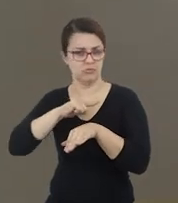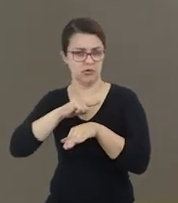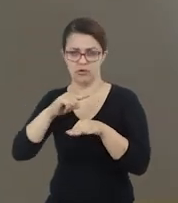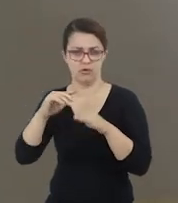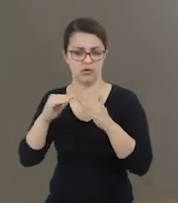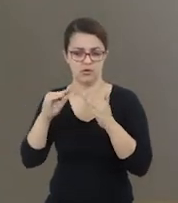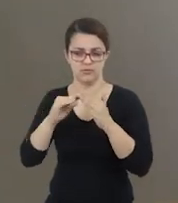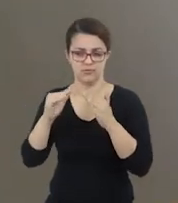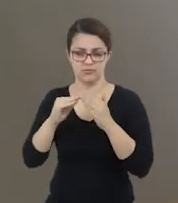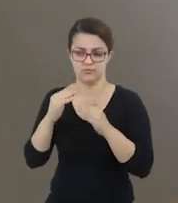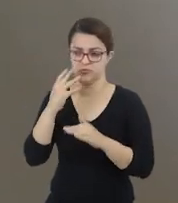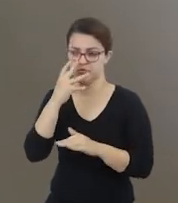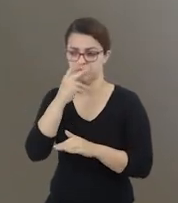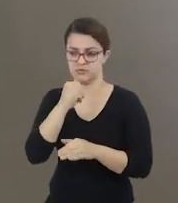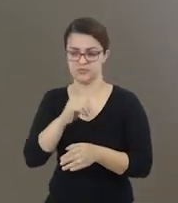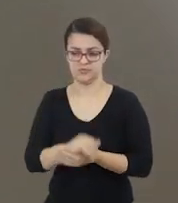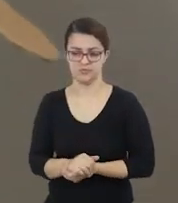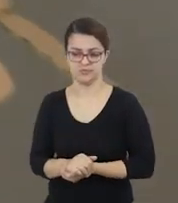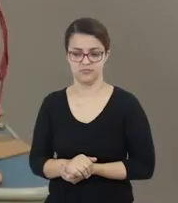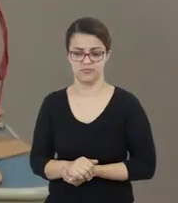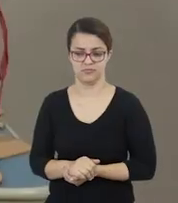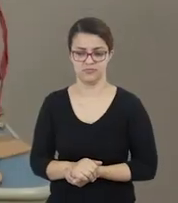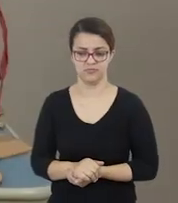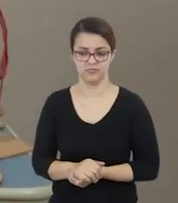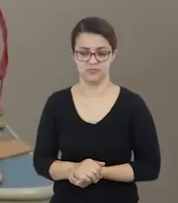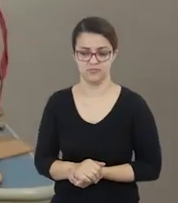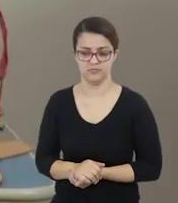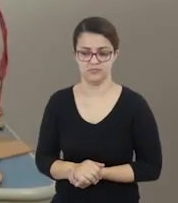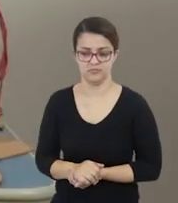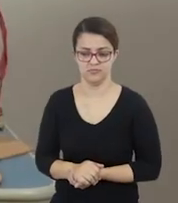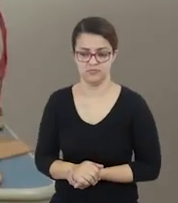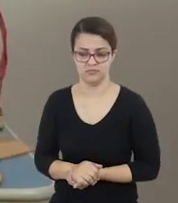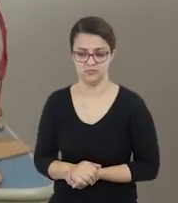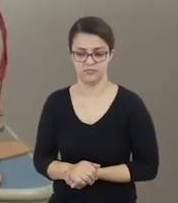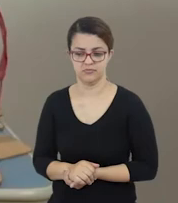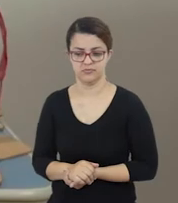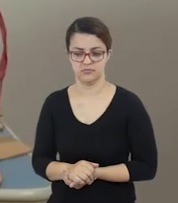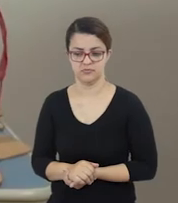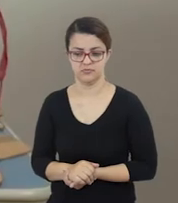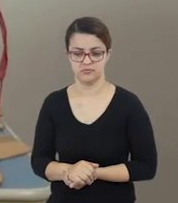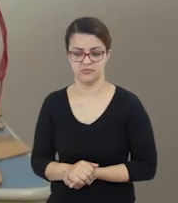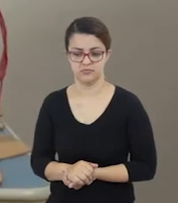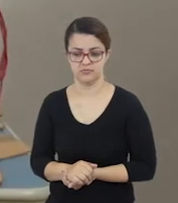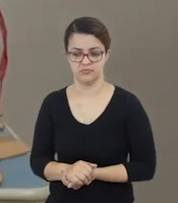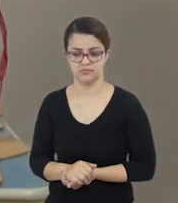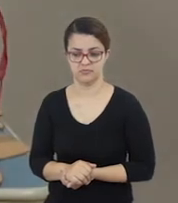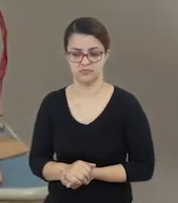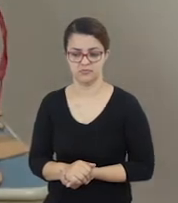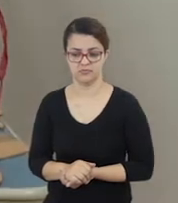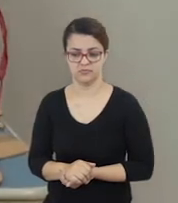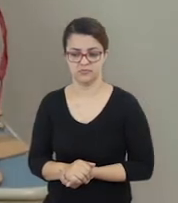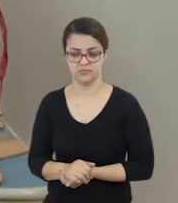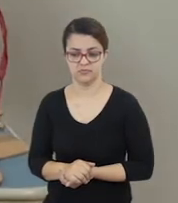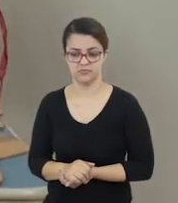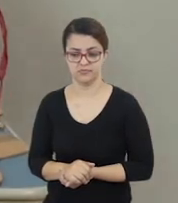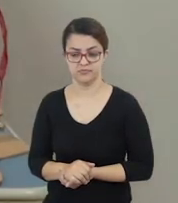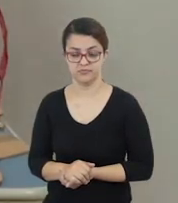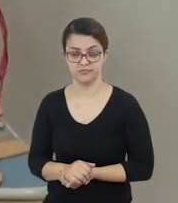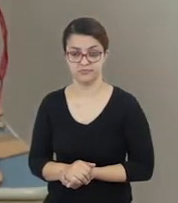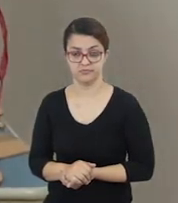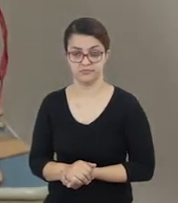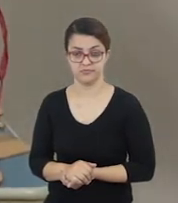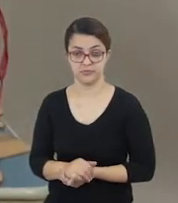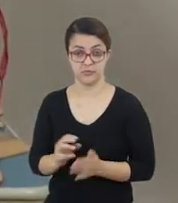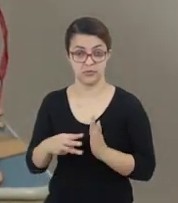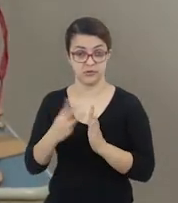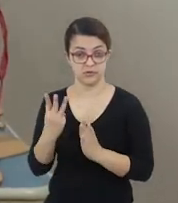tartaruga marinha de pente, que é essa daqui. Tá? Eu vou deixar o filhotinho do ladinho. Nossa terceira proposta